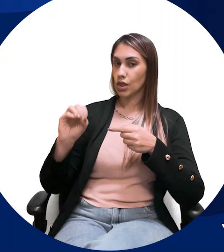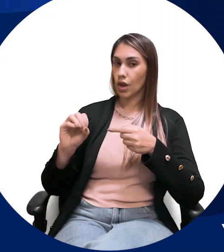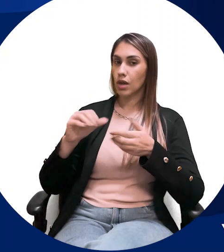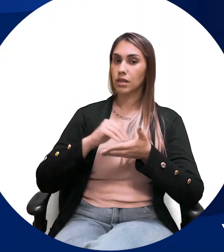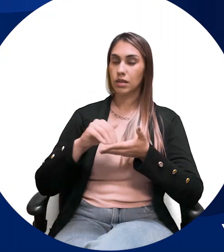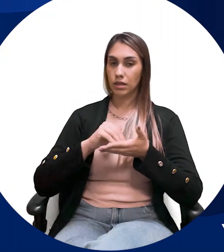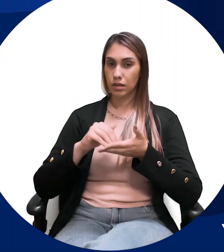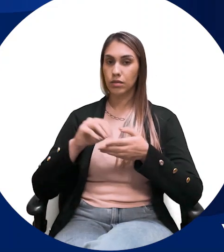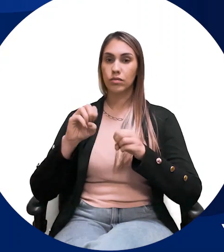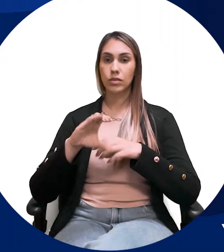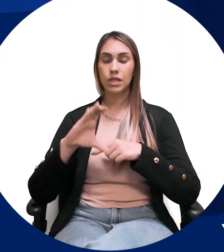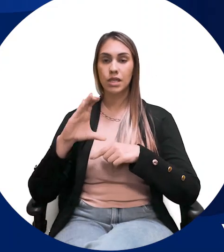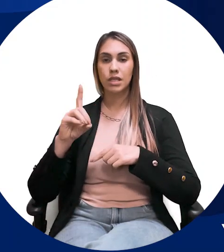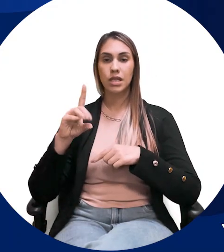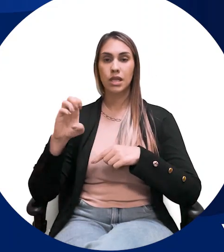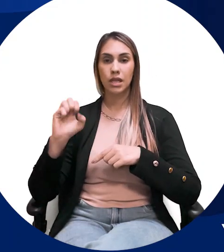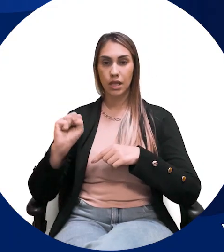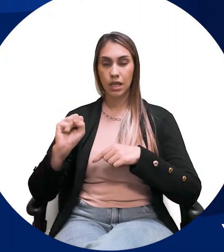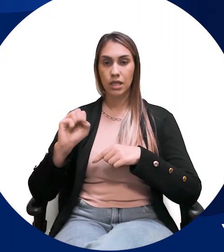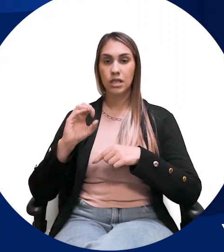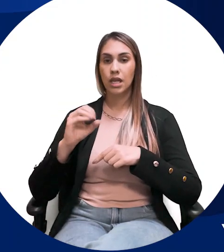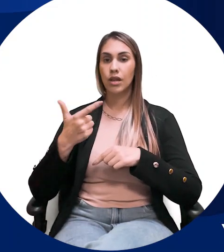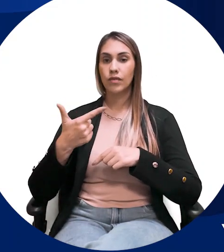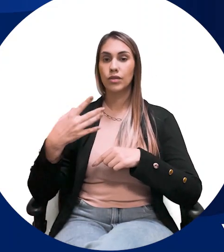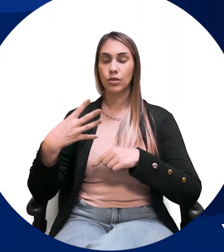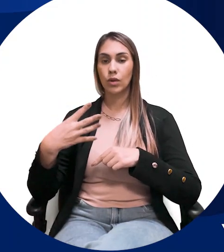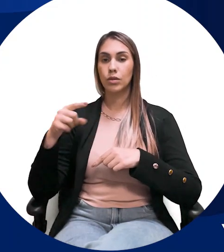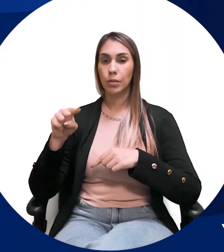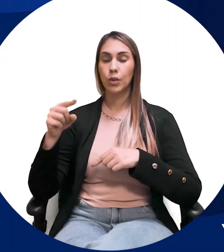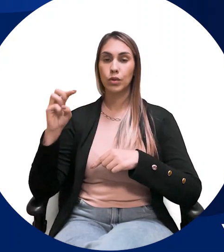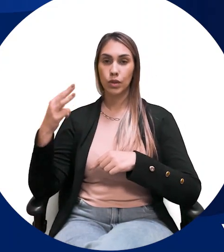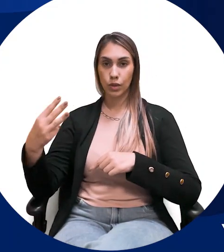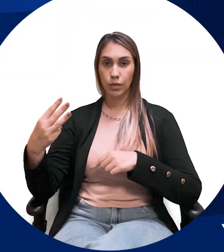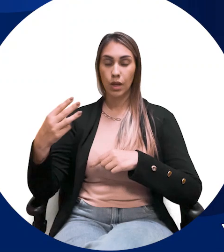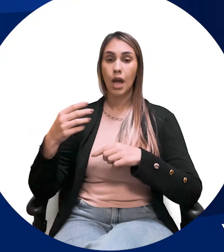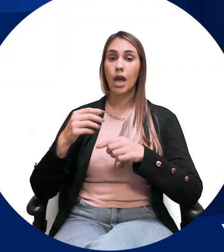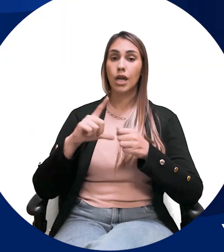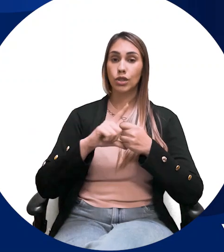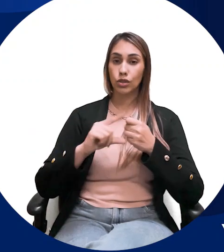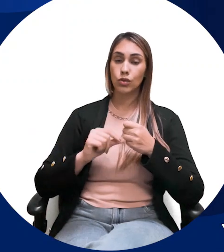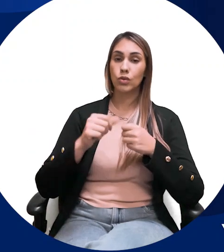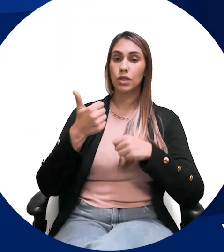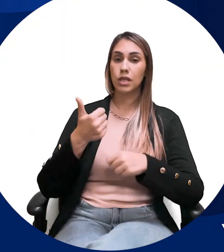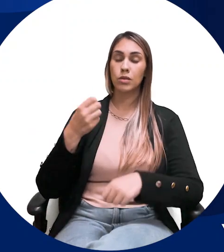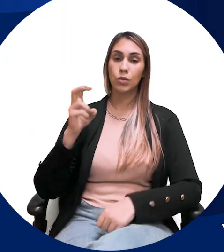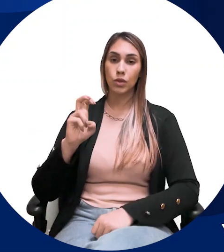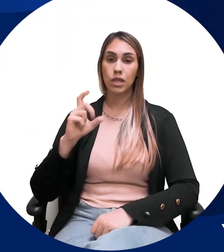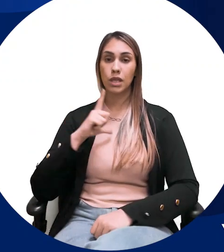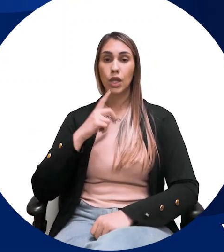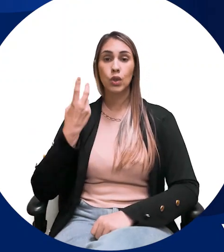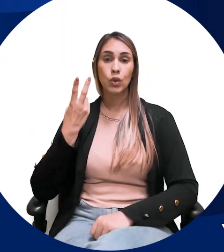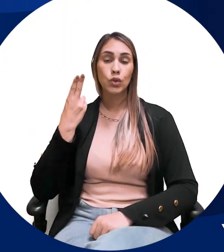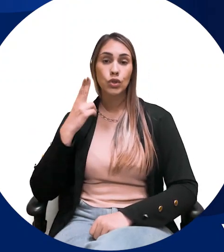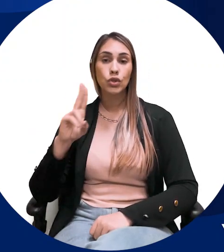SIGADOC, SEDUC, C10, classificação 024.3. Artigo 15º. O